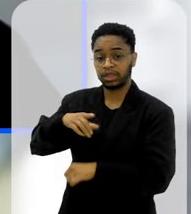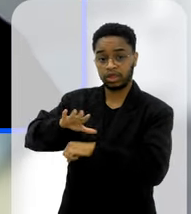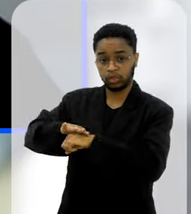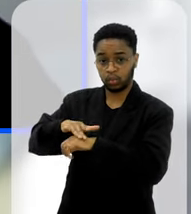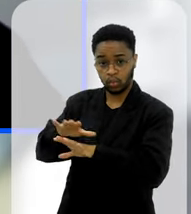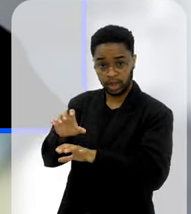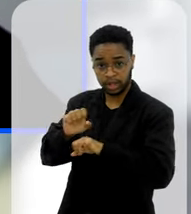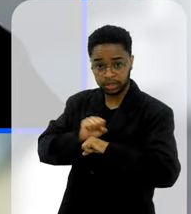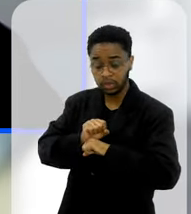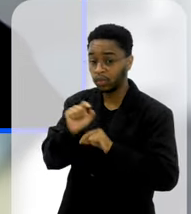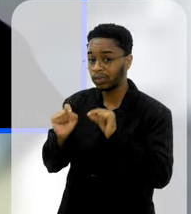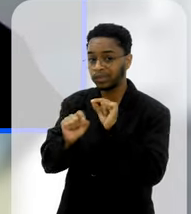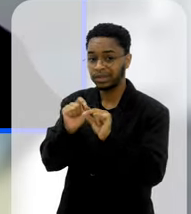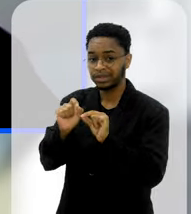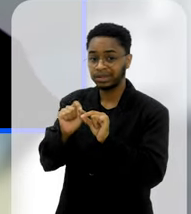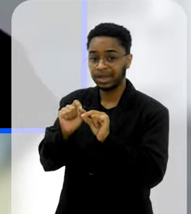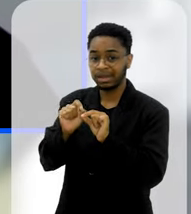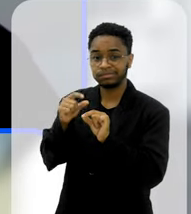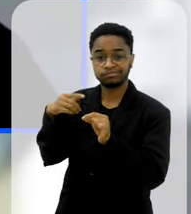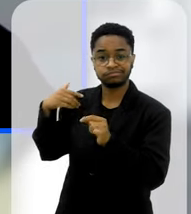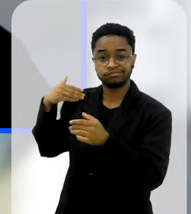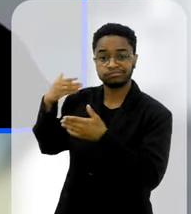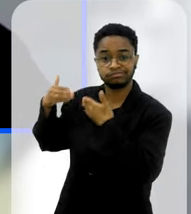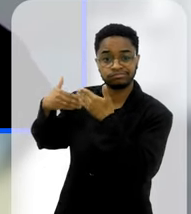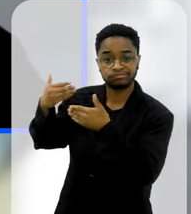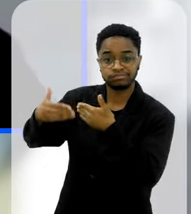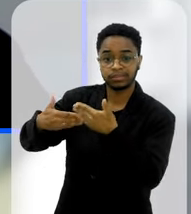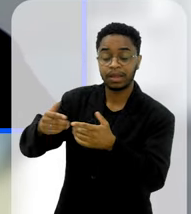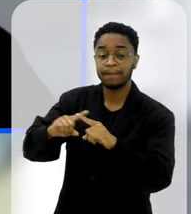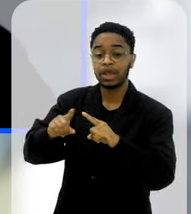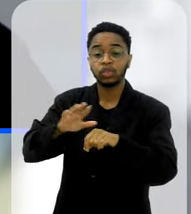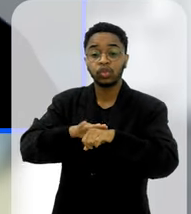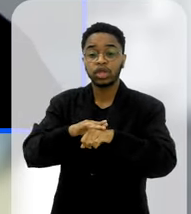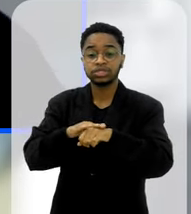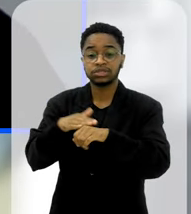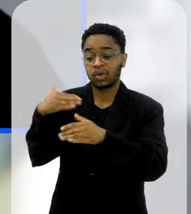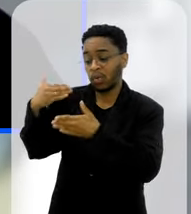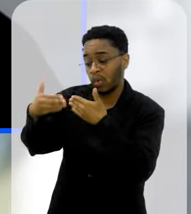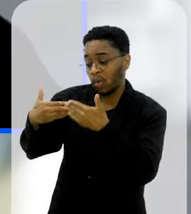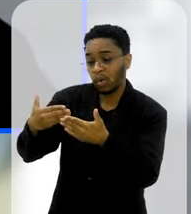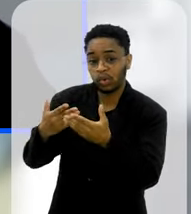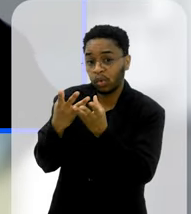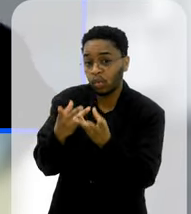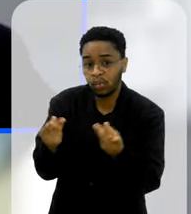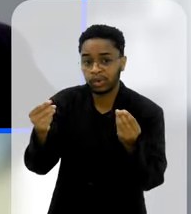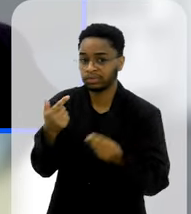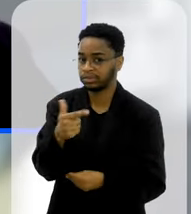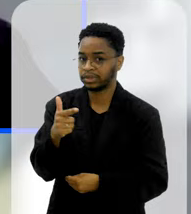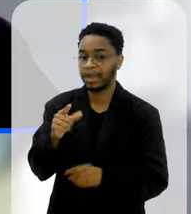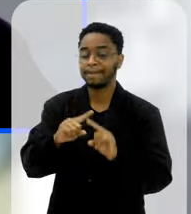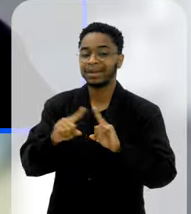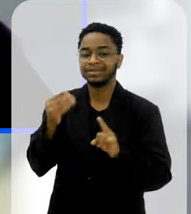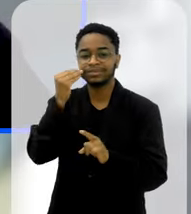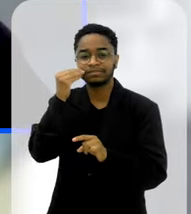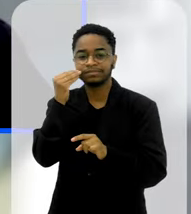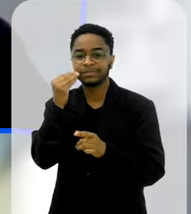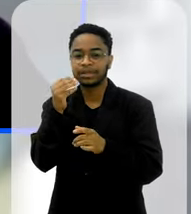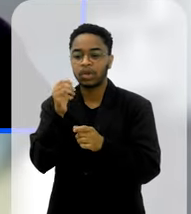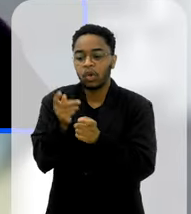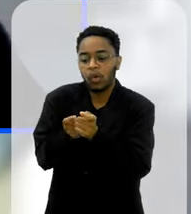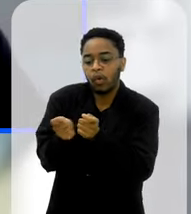as suas patologias, as suas doenças, são doenças crônicas. E doença crônica não se cura, mas você estabiliza,